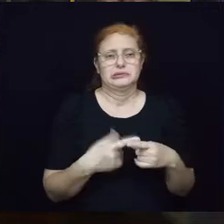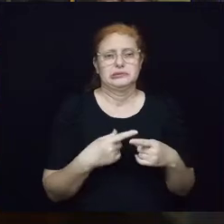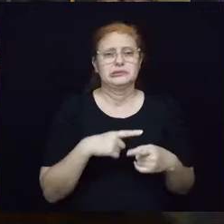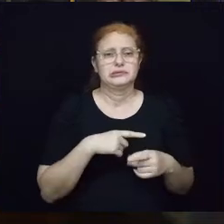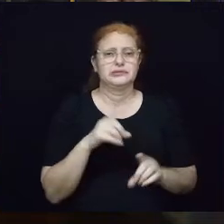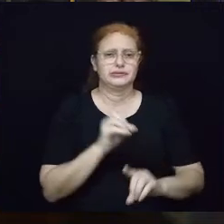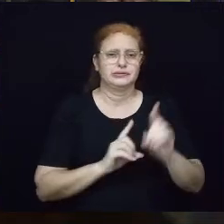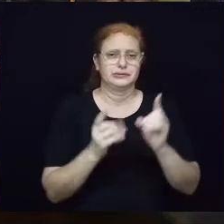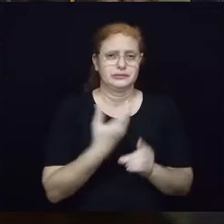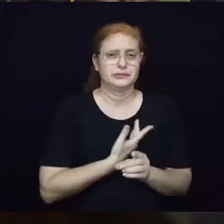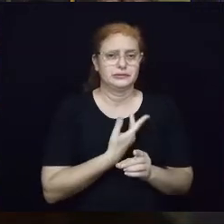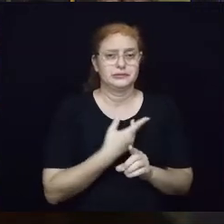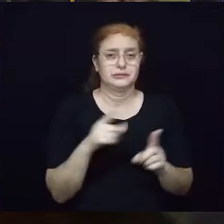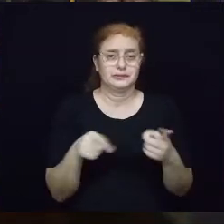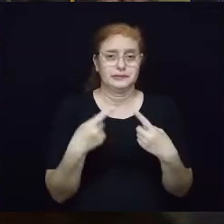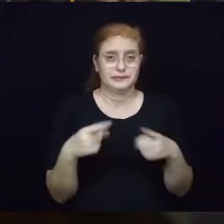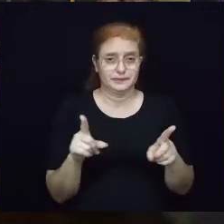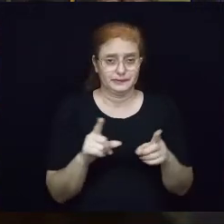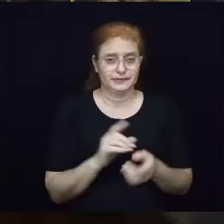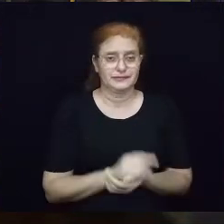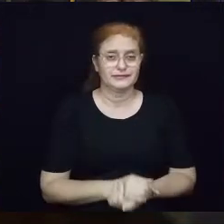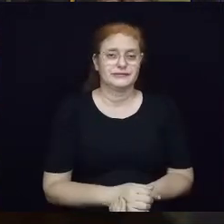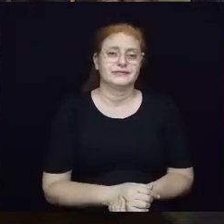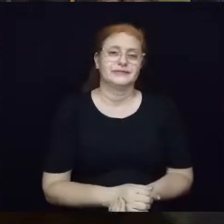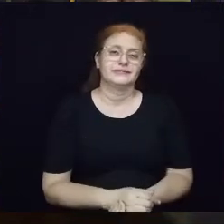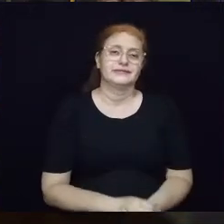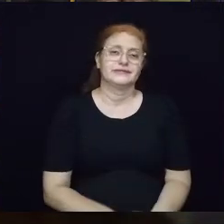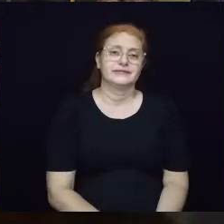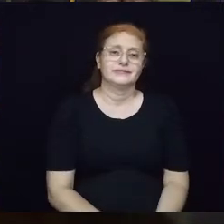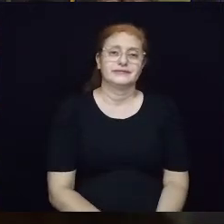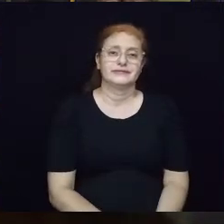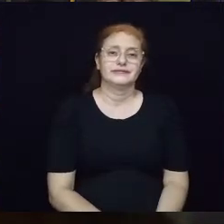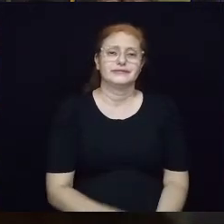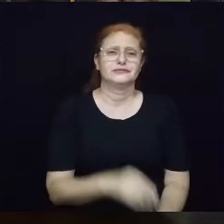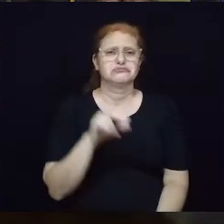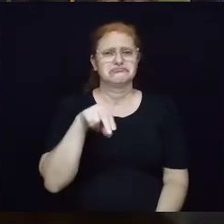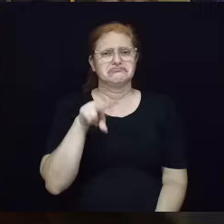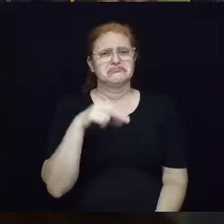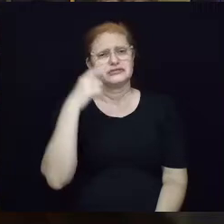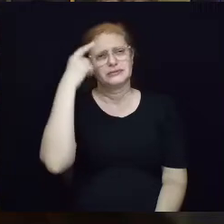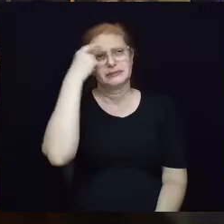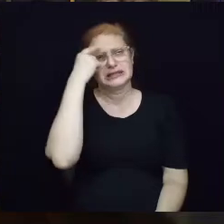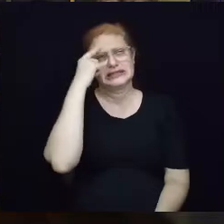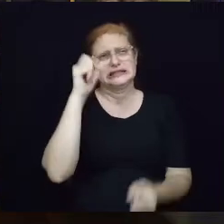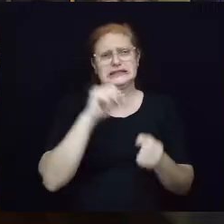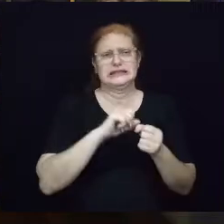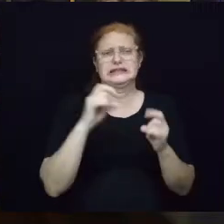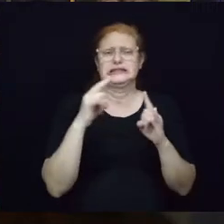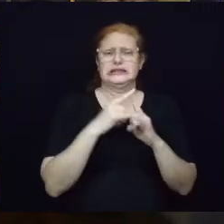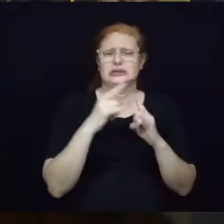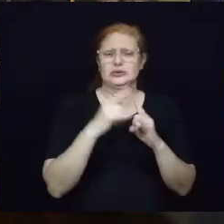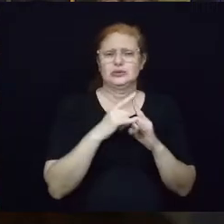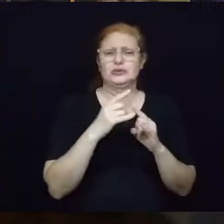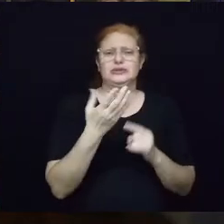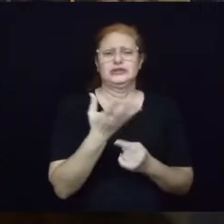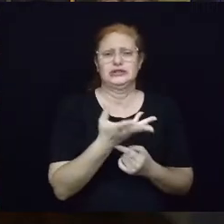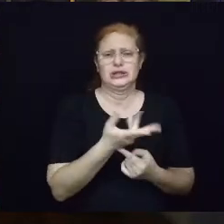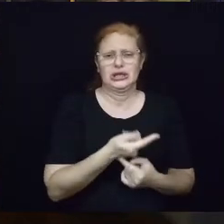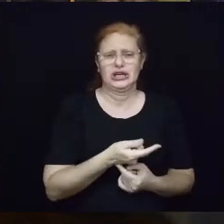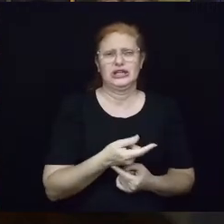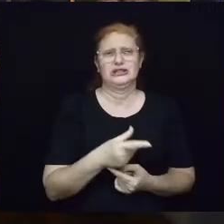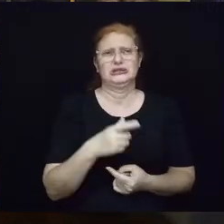tinha alguns amigos músicos. Eu nunca imaginei fazer Instituto de Artes, quer dizer, naquela idade que eu tinha, sei